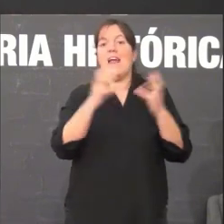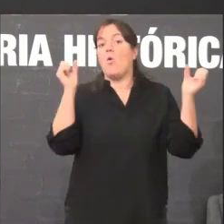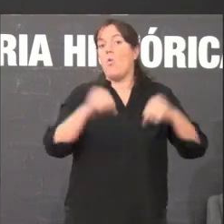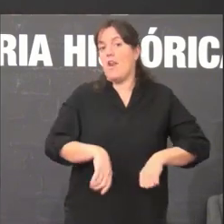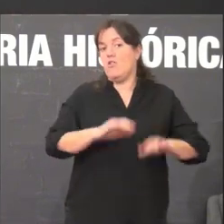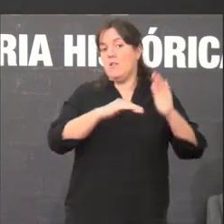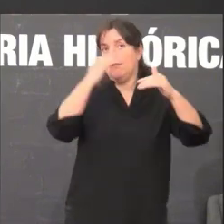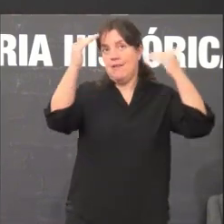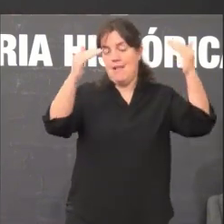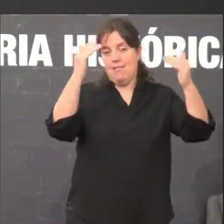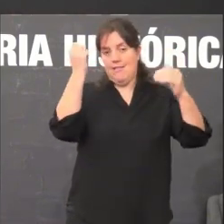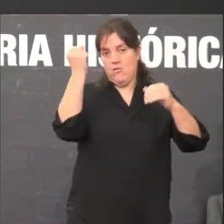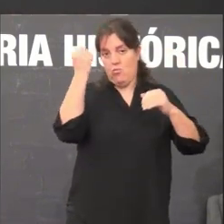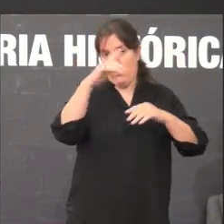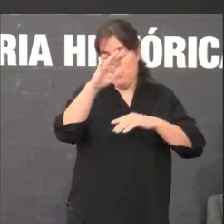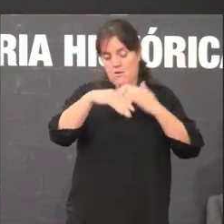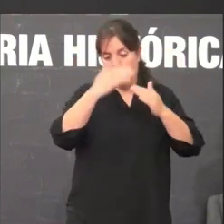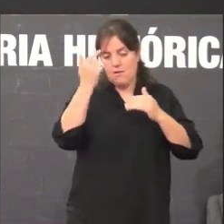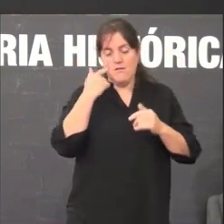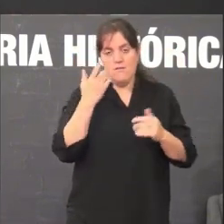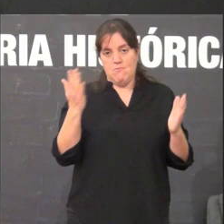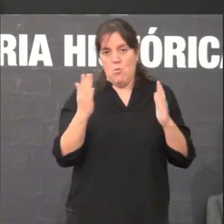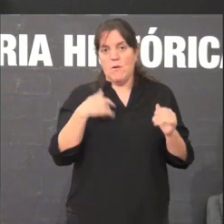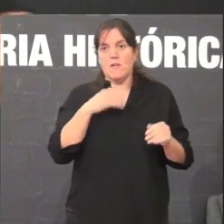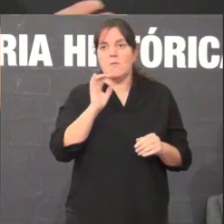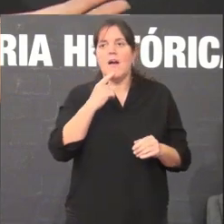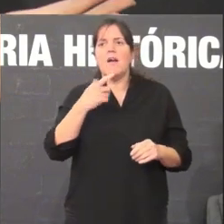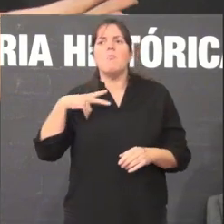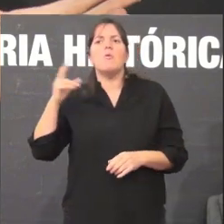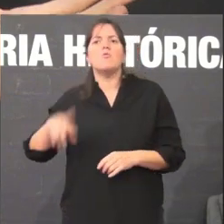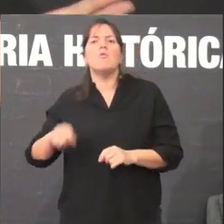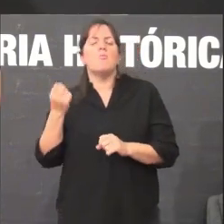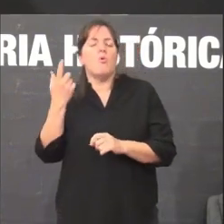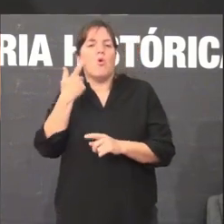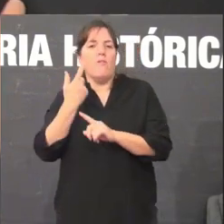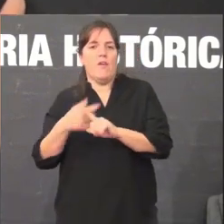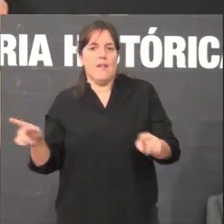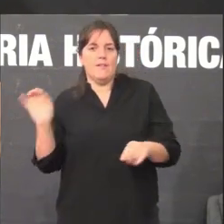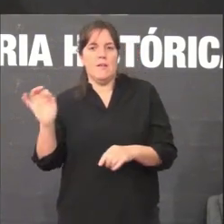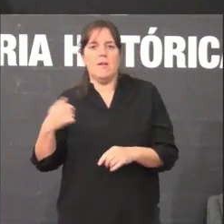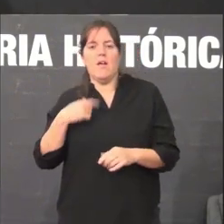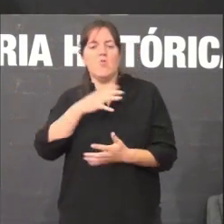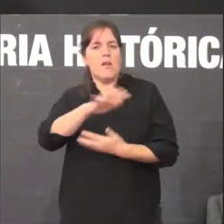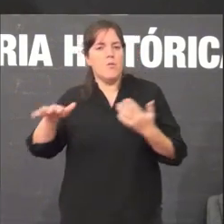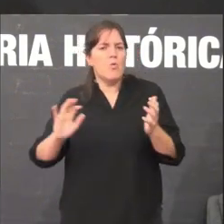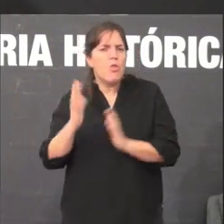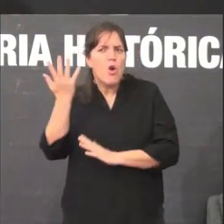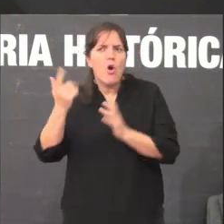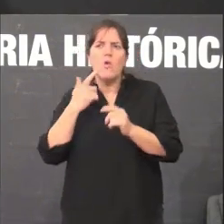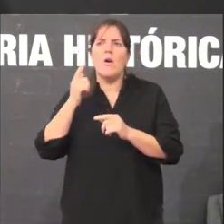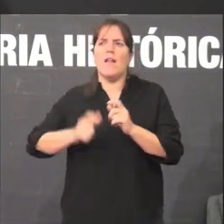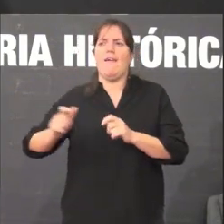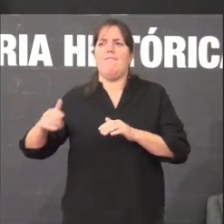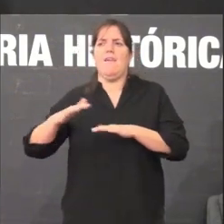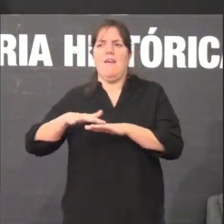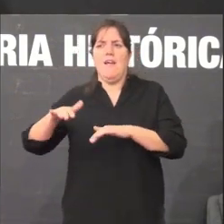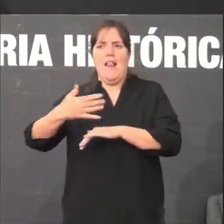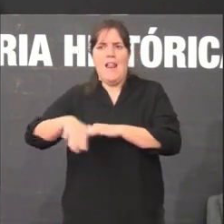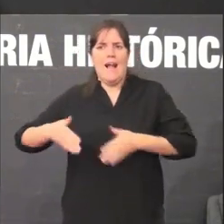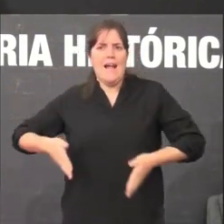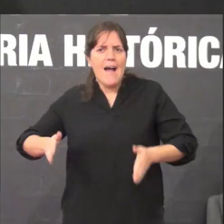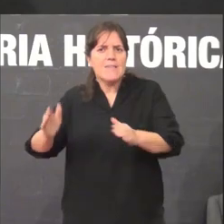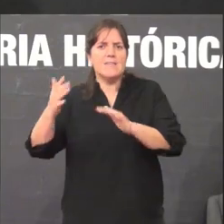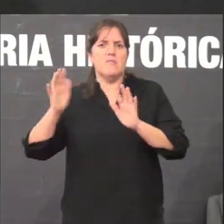élites do momento, non? E en Portugal foi moi diferente, claro, en Portugal unha revolución, xente na rúa, un exército